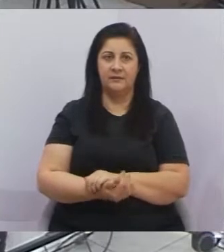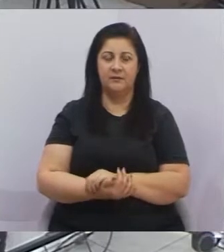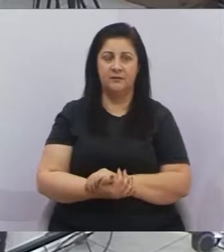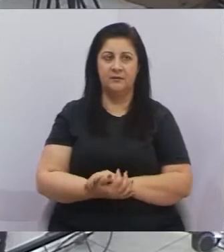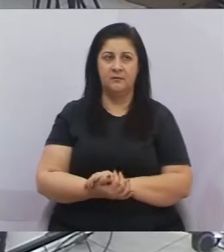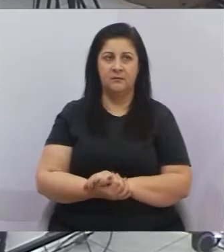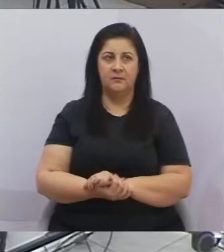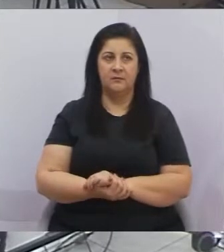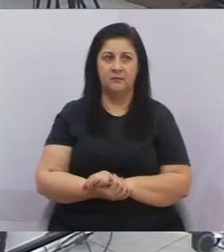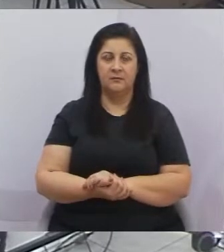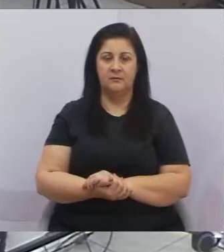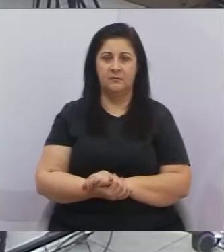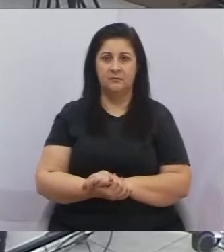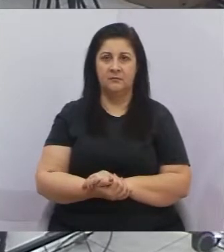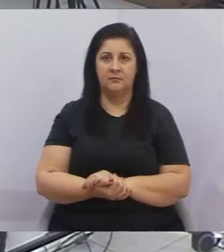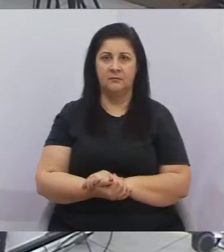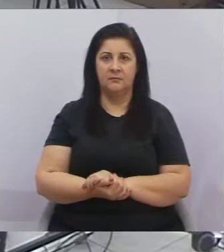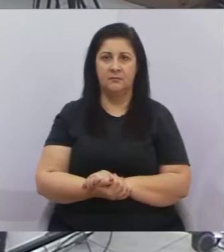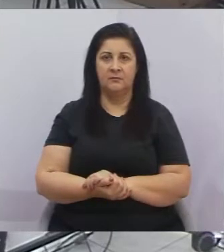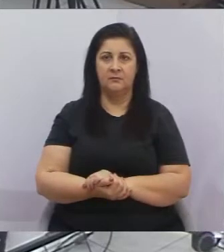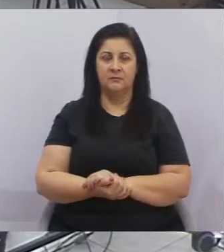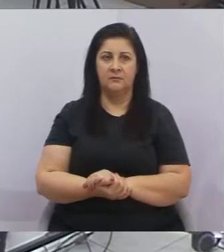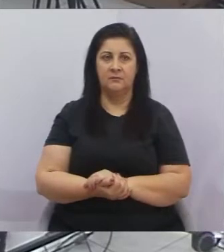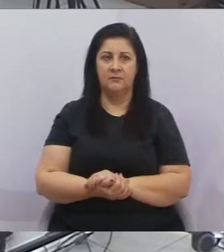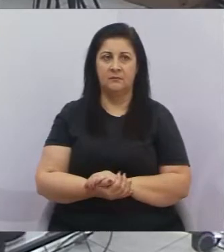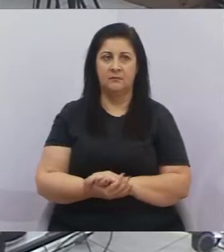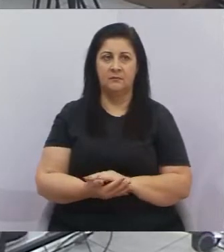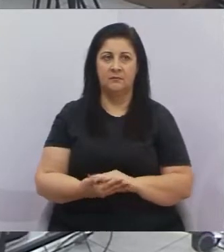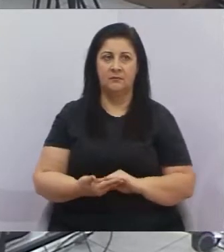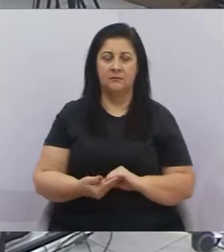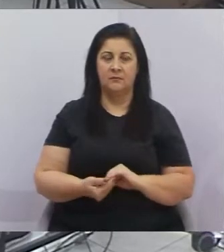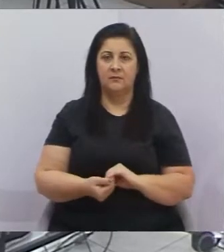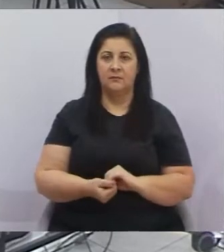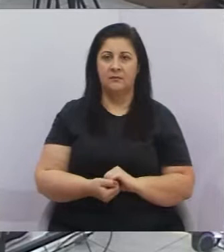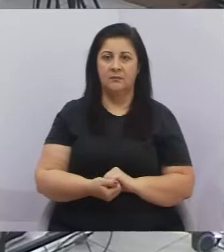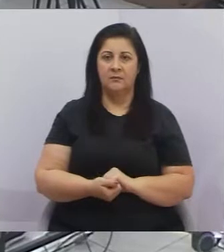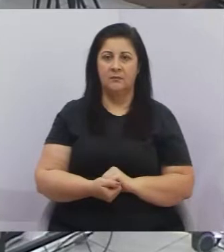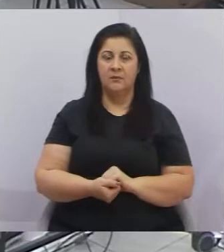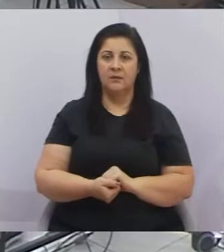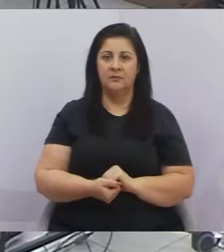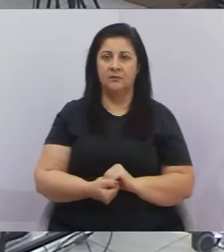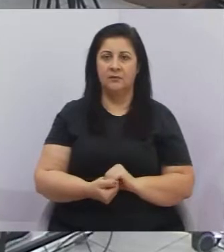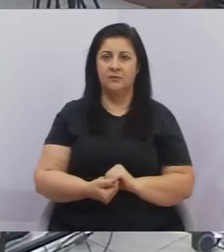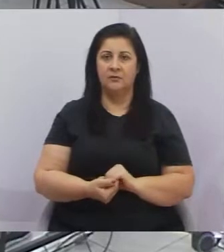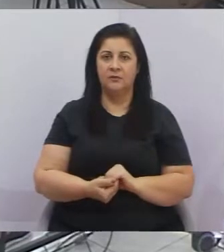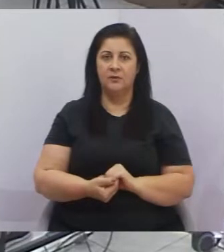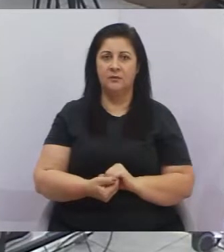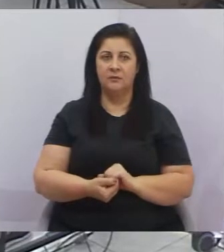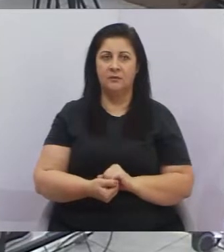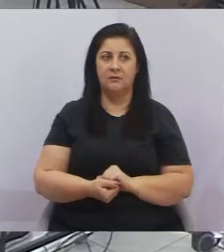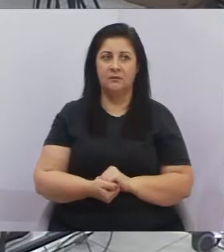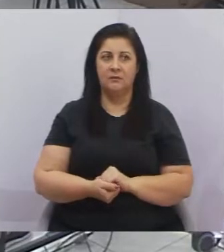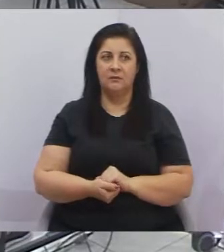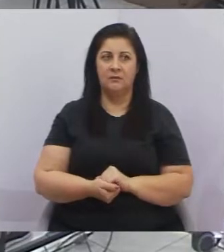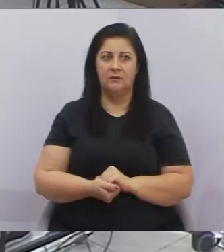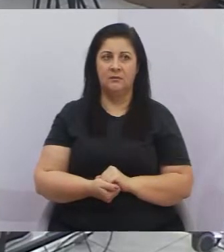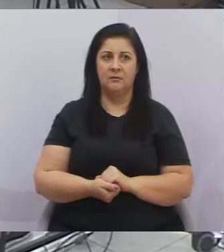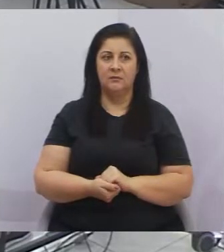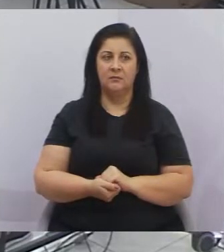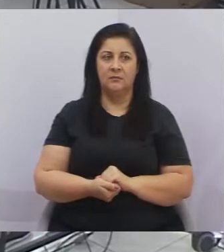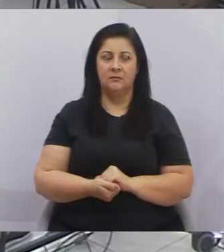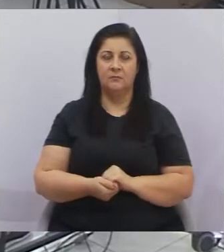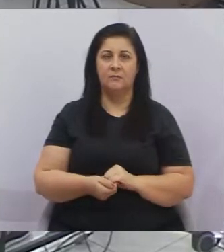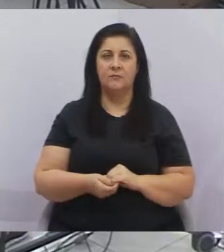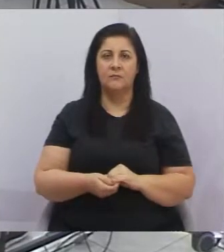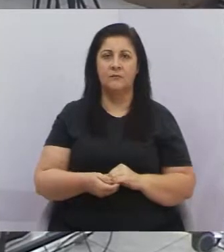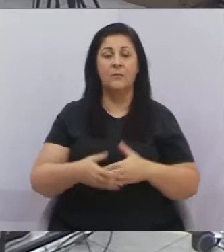Cumprimentar aqui o Rafael Juvelli, da Executiva Estadual do PSB, que se encontra aqui no plenário. Muito obrigado. O ex-vereador dessa casa,